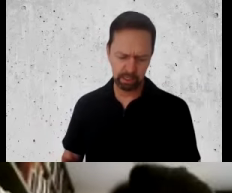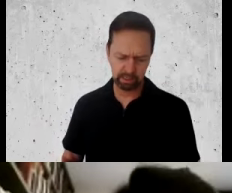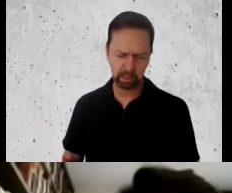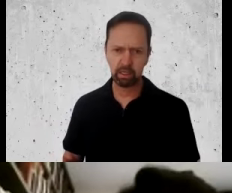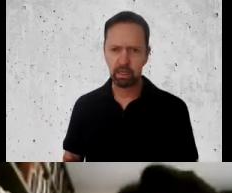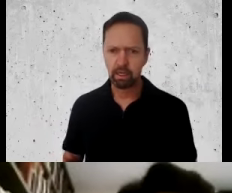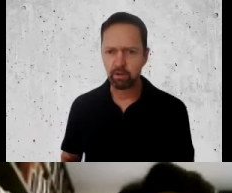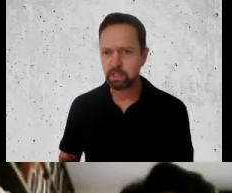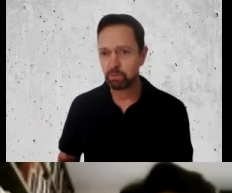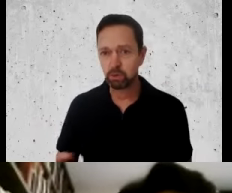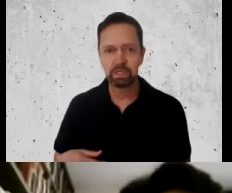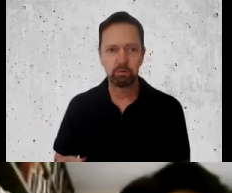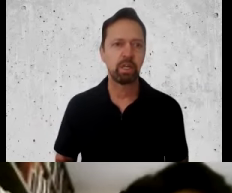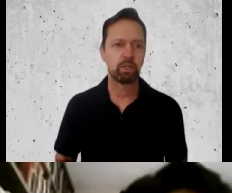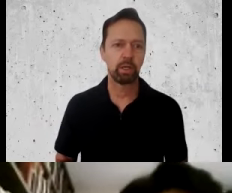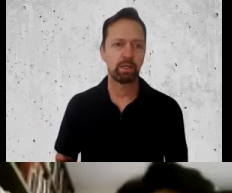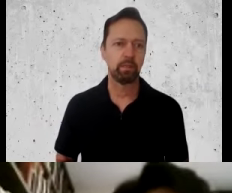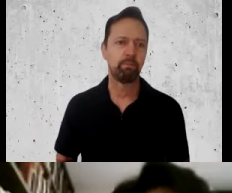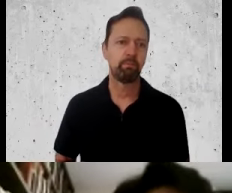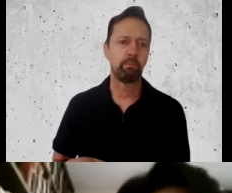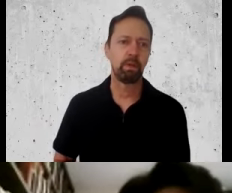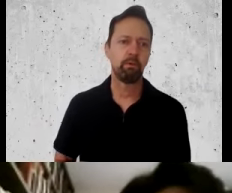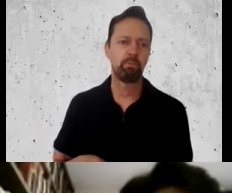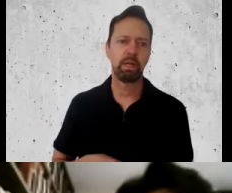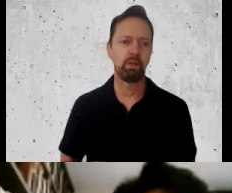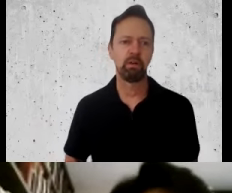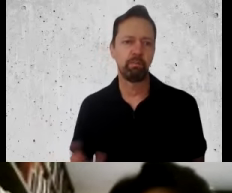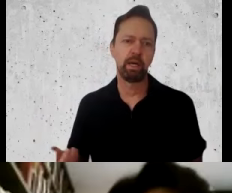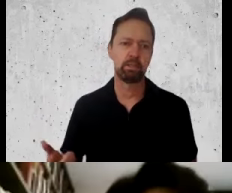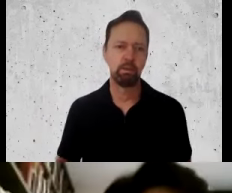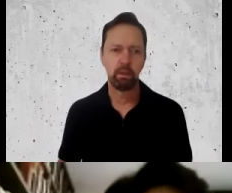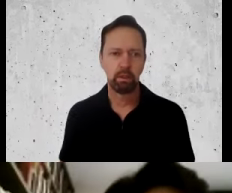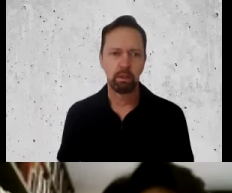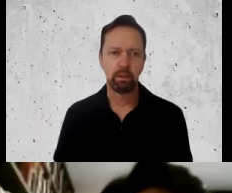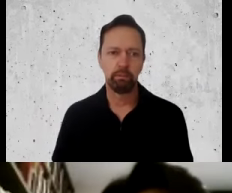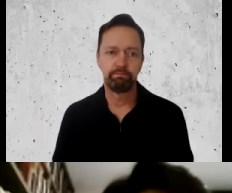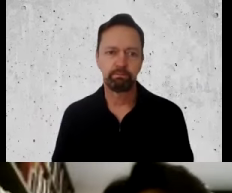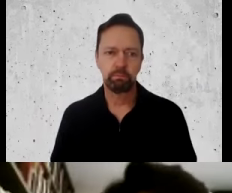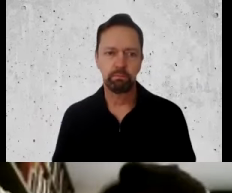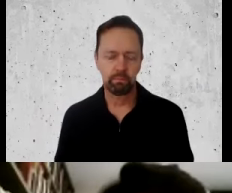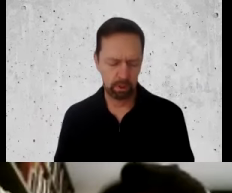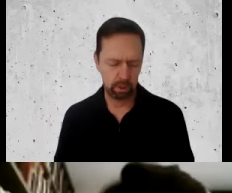faz. Então, nessa aqui, talvez as pessoas não estejam aqui, né? Eu vou pela ordem alfabética.